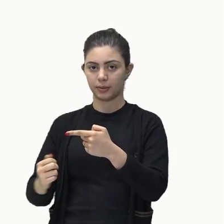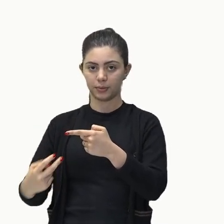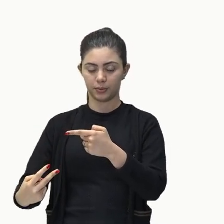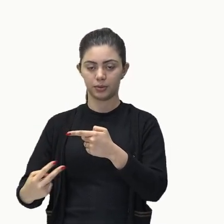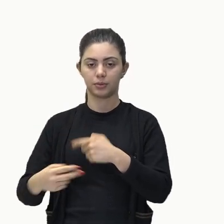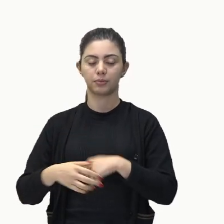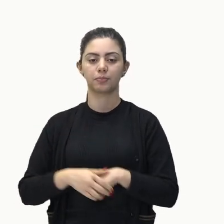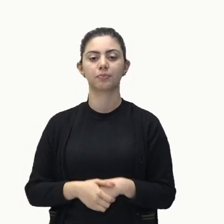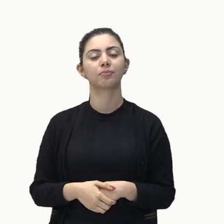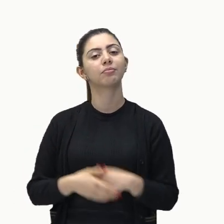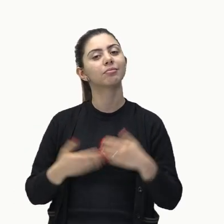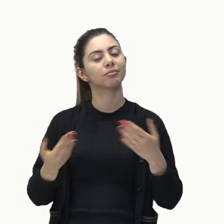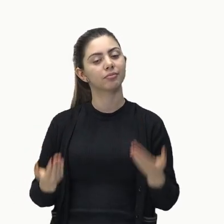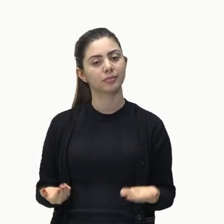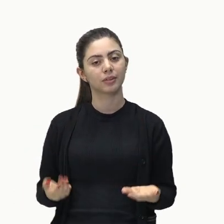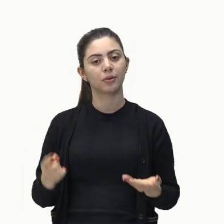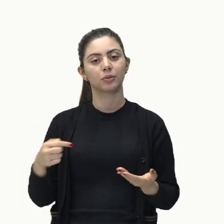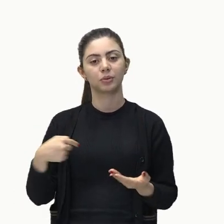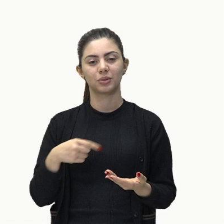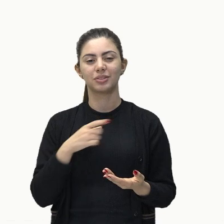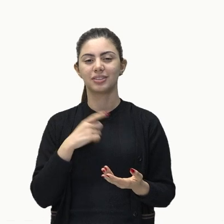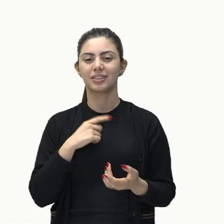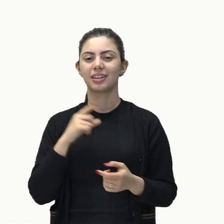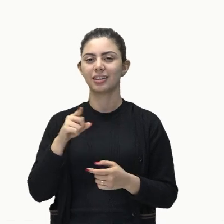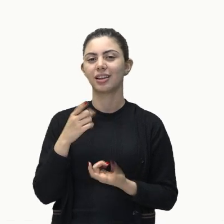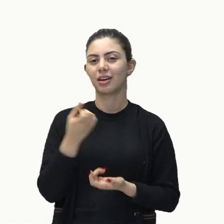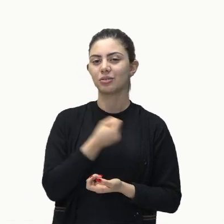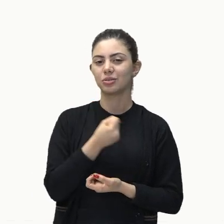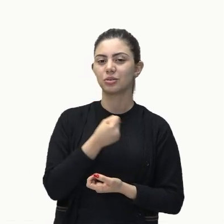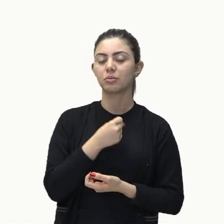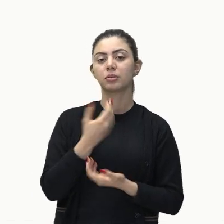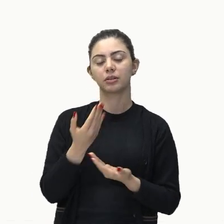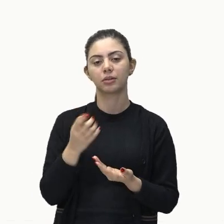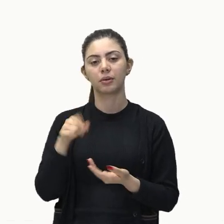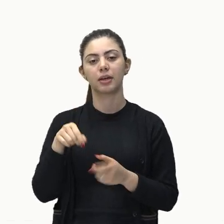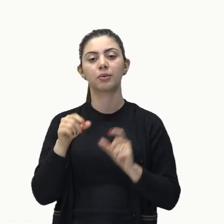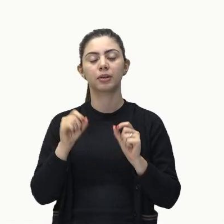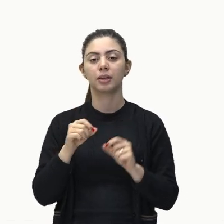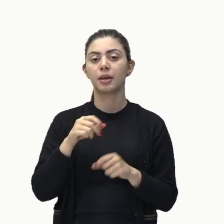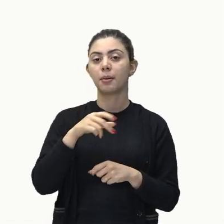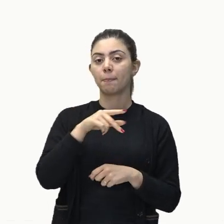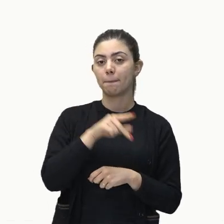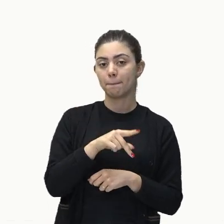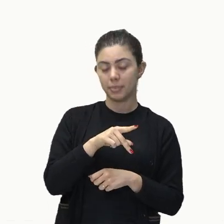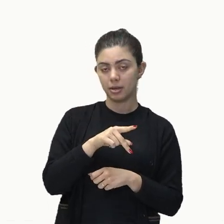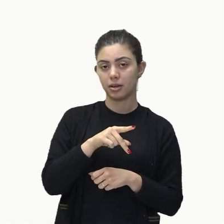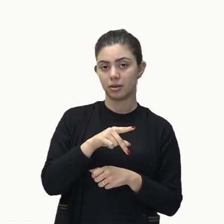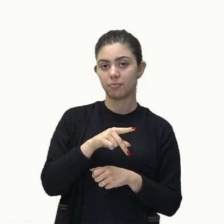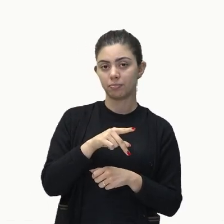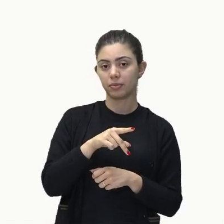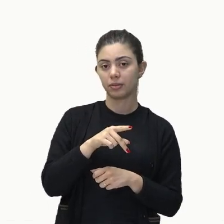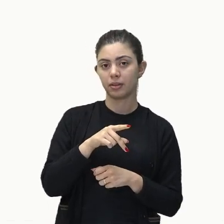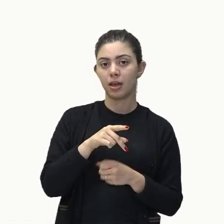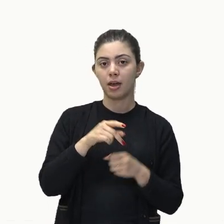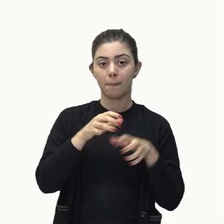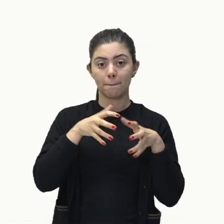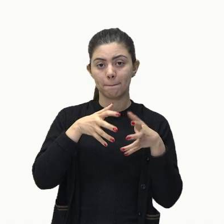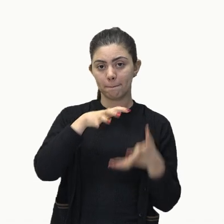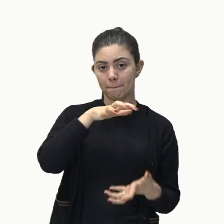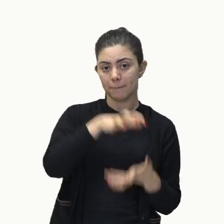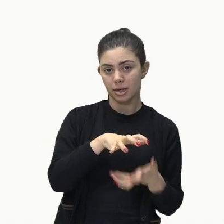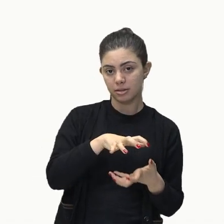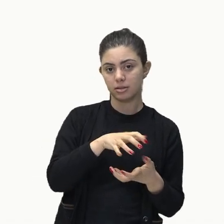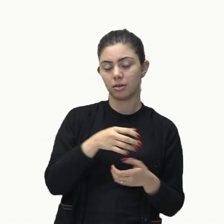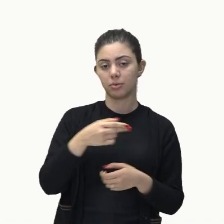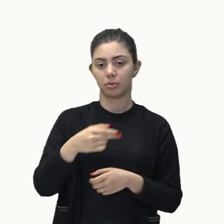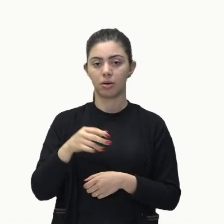A2. É o que diz as pressões, né? Pressão 1 tem que ser igual à pressão 2. Como pressão é força sobre área,